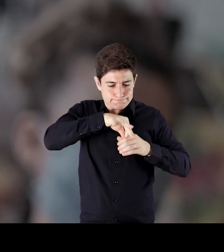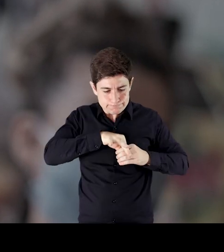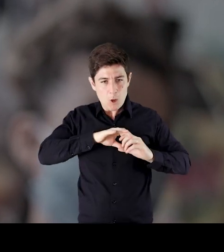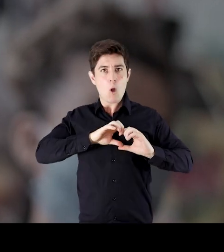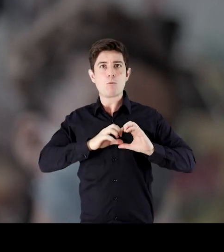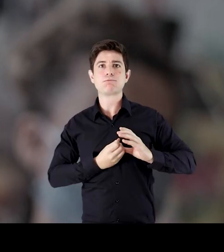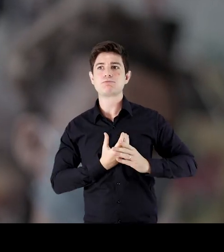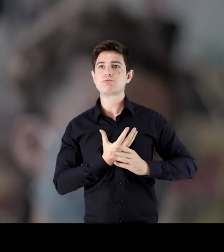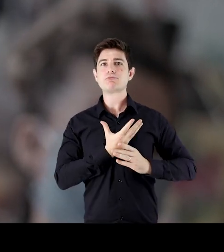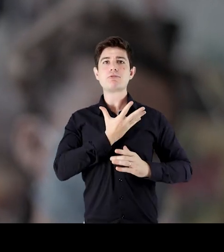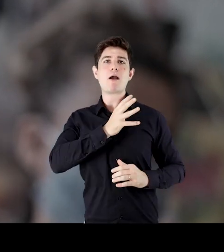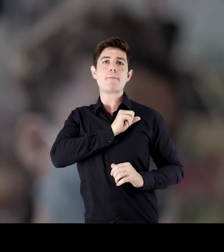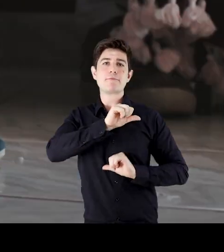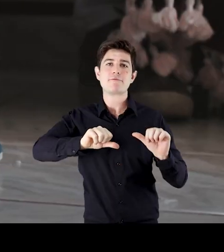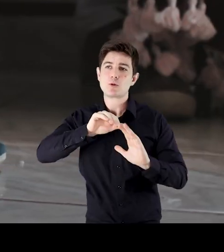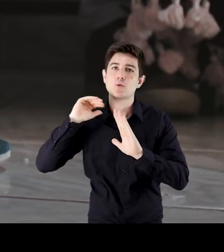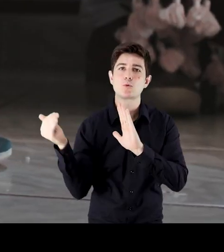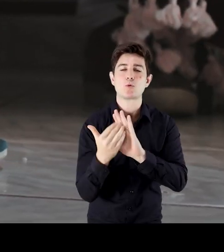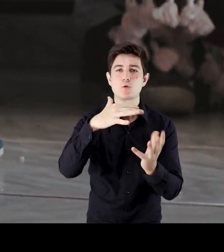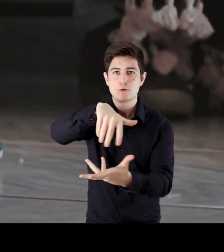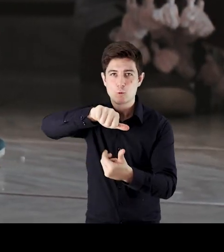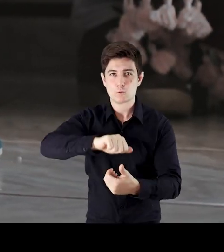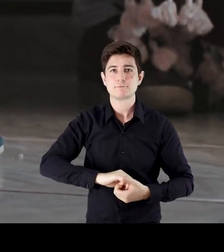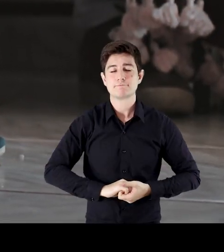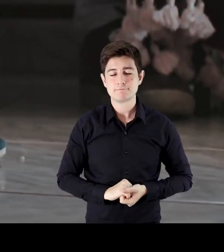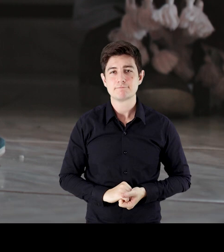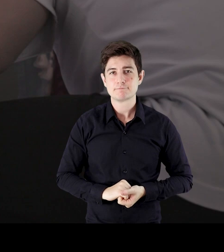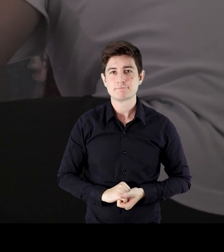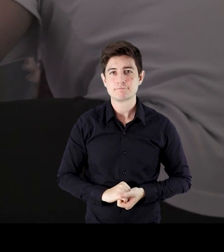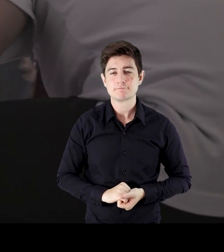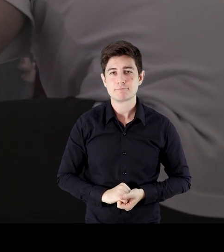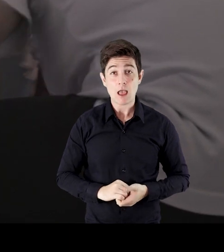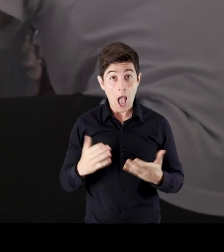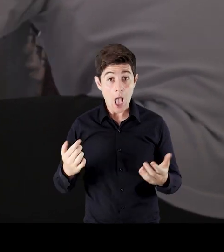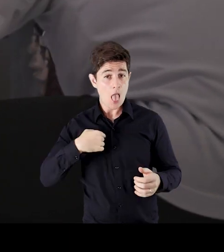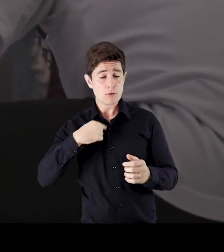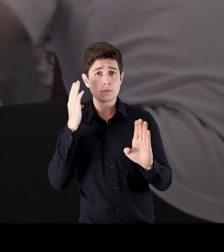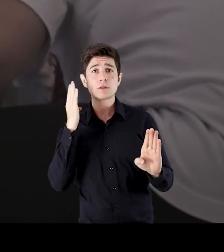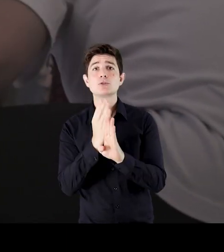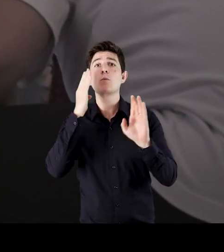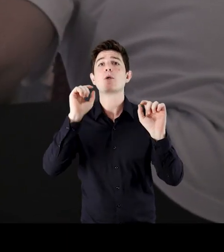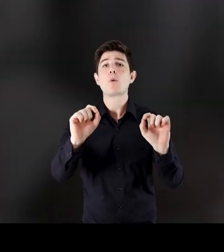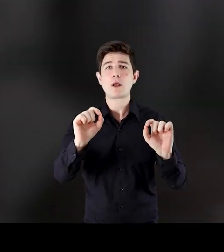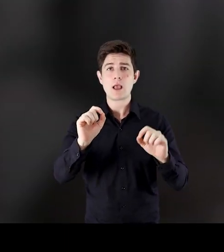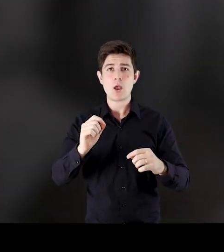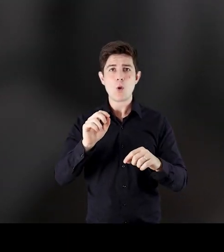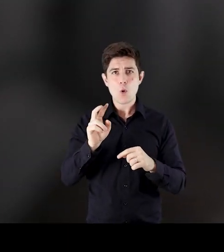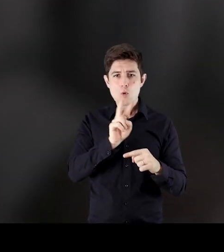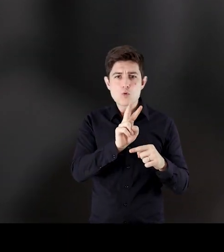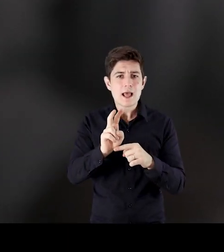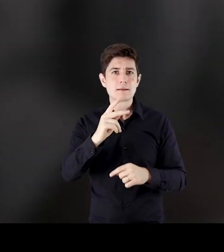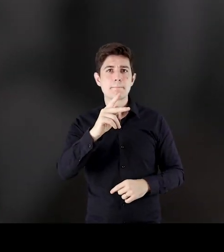semente, fazer essa semente brotar no coração de cada um. E aí eu descobri que o cuidado paliativo era